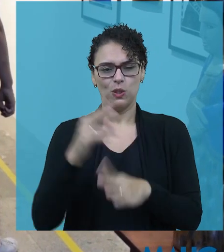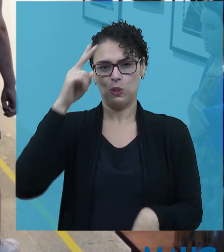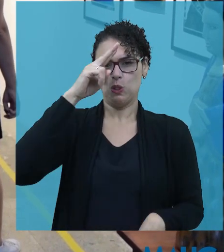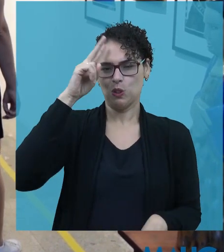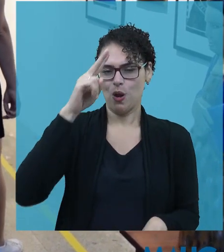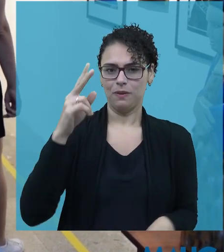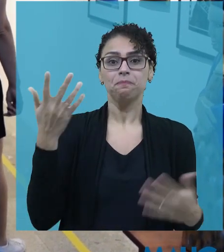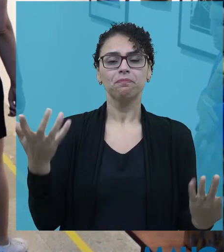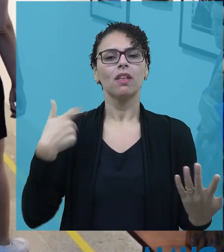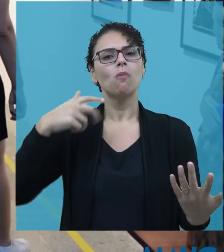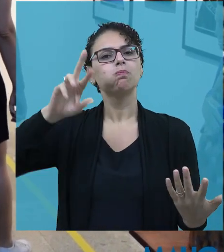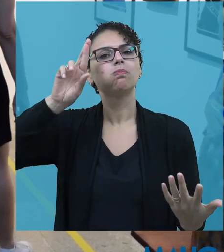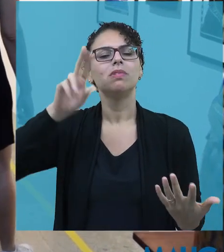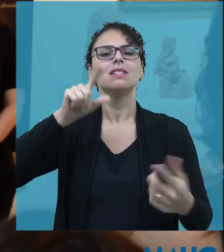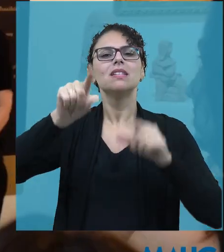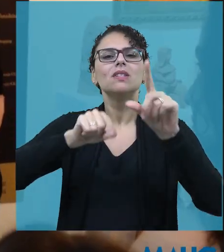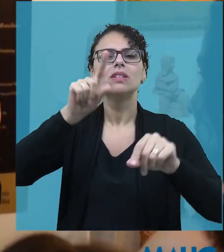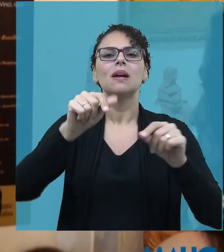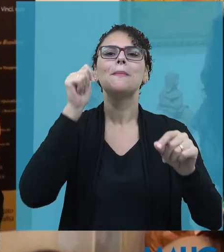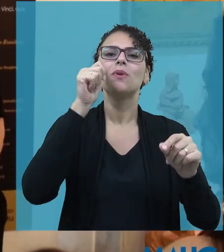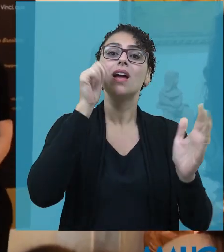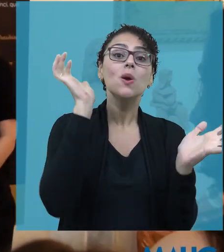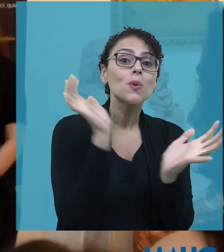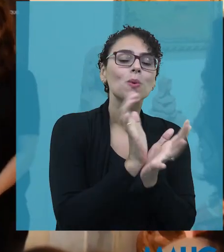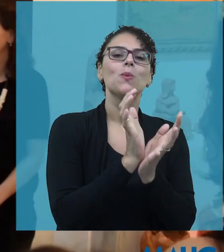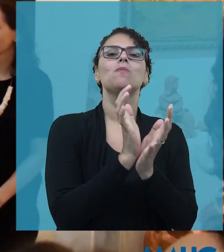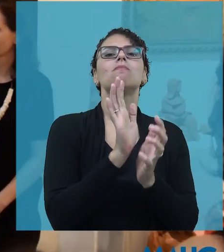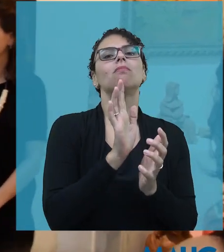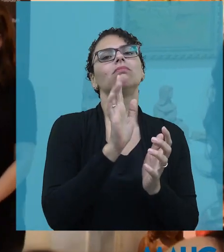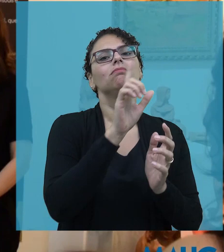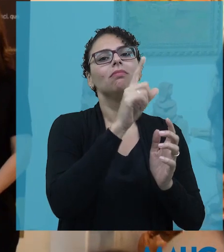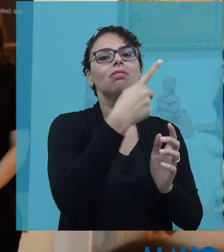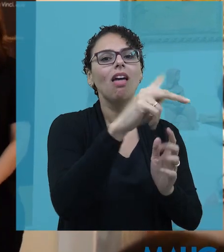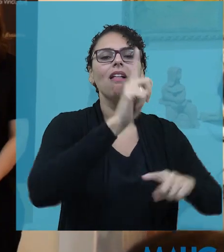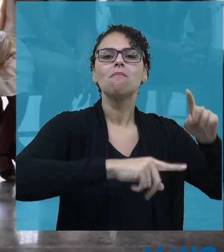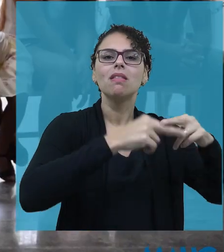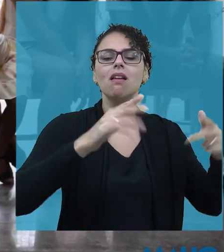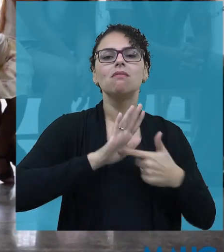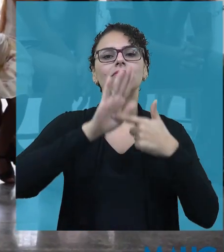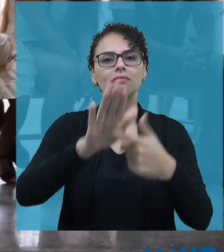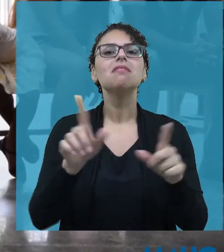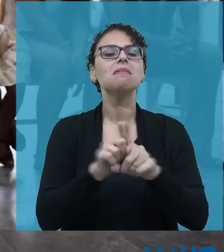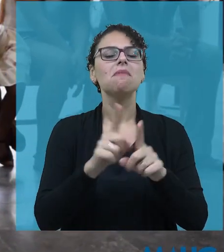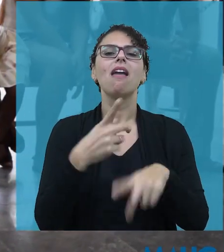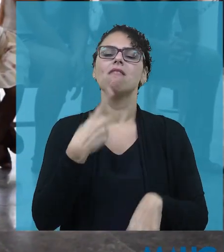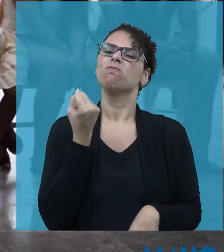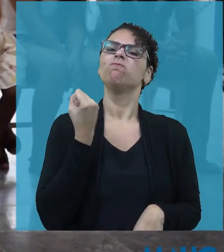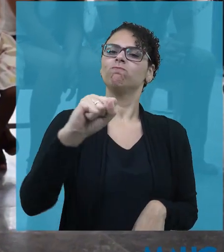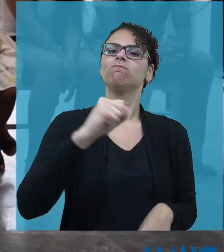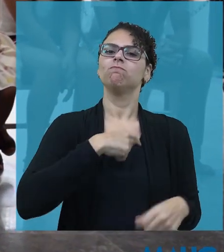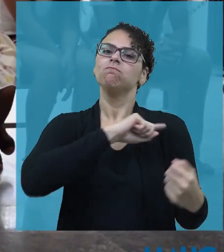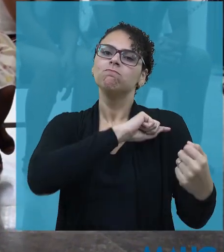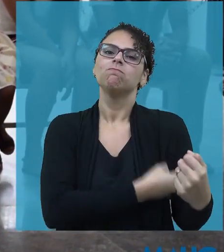arte. Então, fazer essa curadoria, fazer essa seleção de artistas mulheres para fazer essa exposição